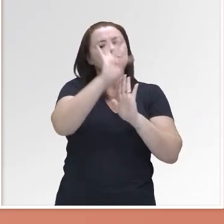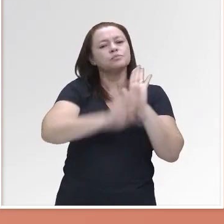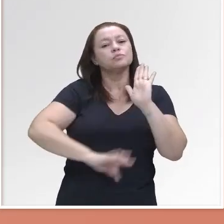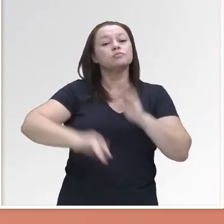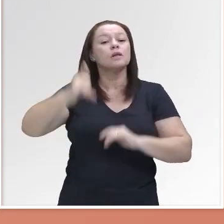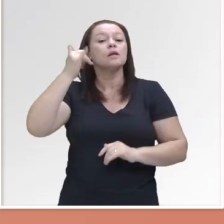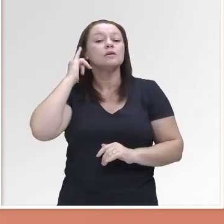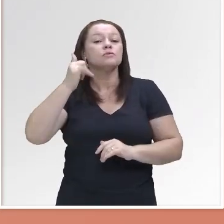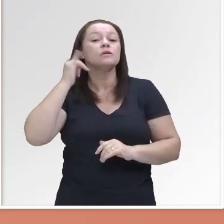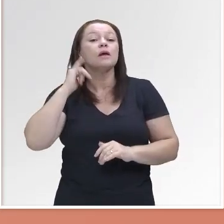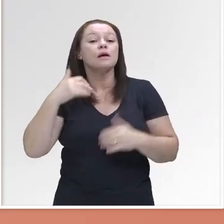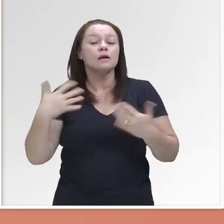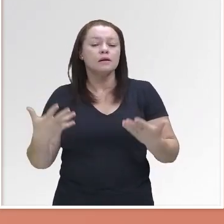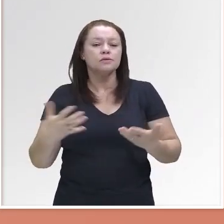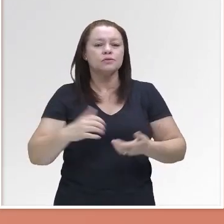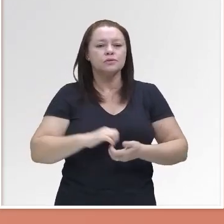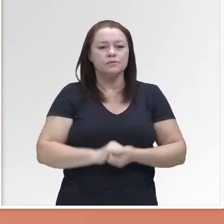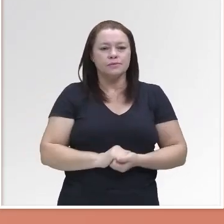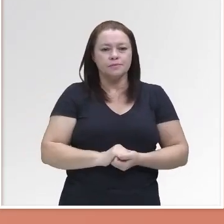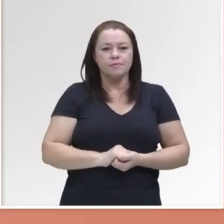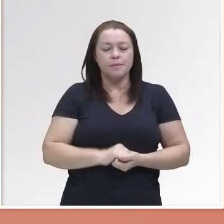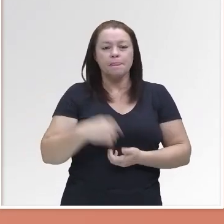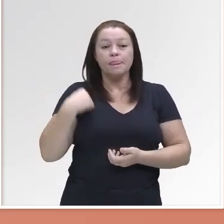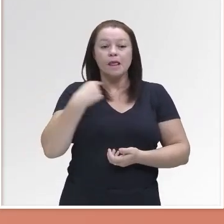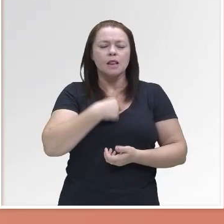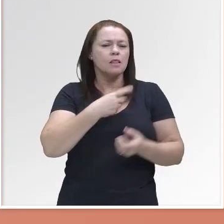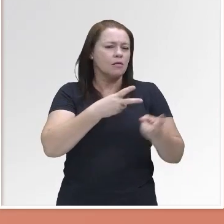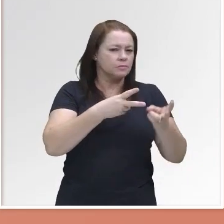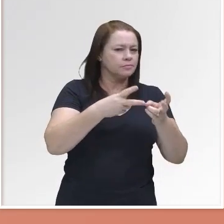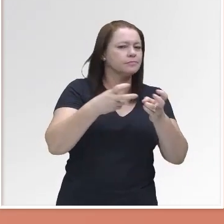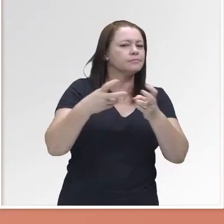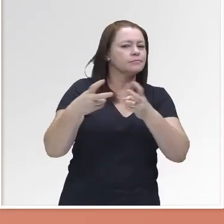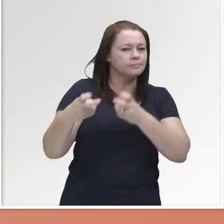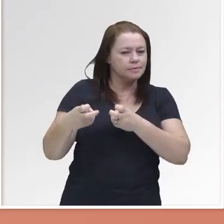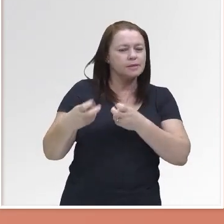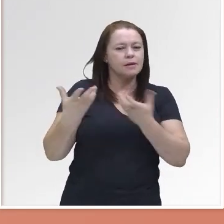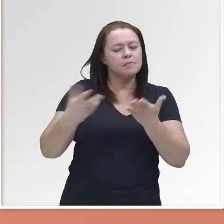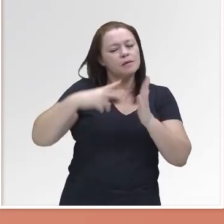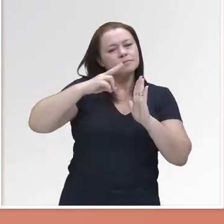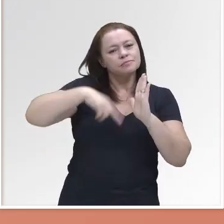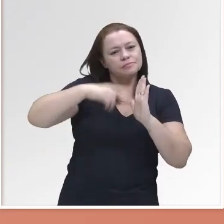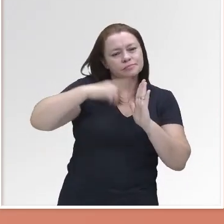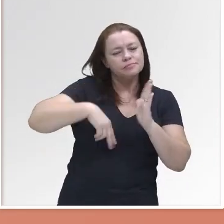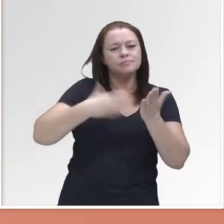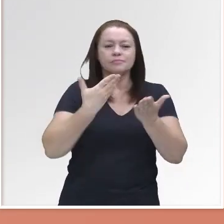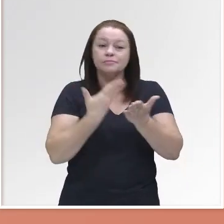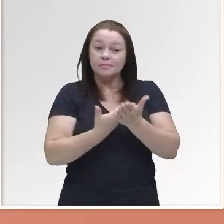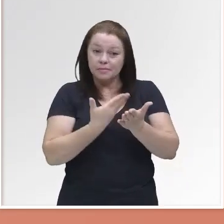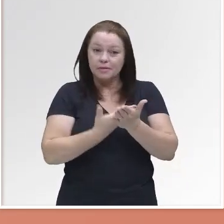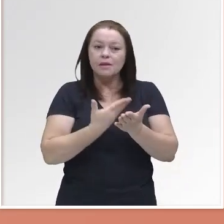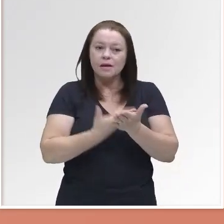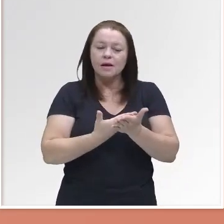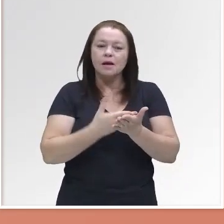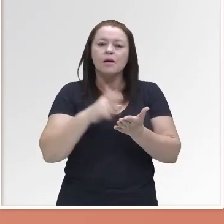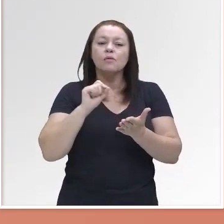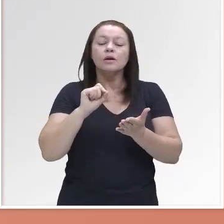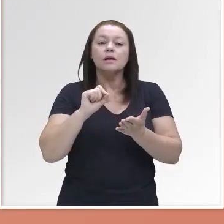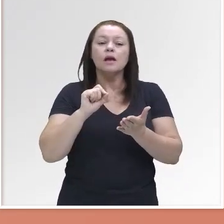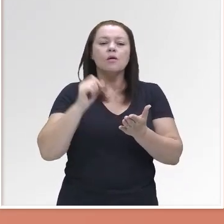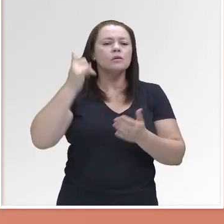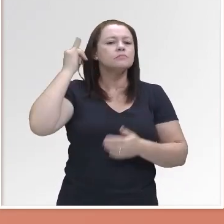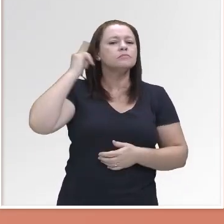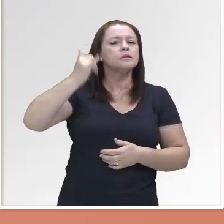narrativo. Nós percebemos bem aí no decorrer da aula que é o que narra